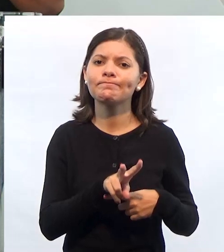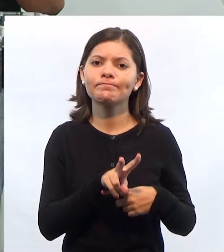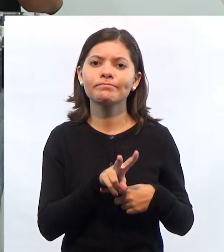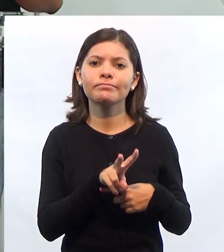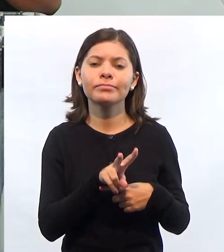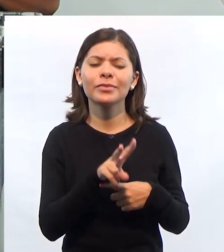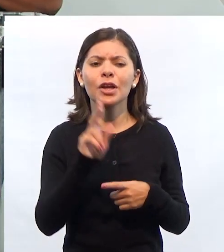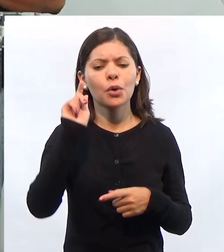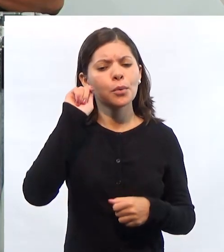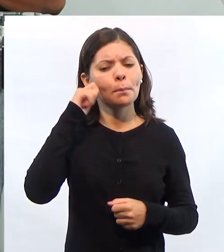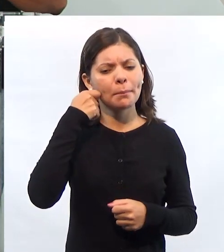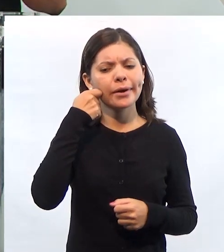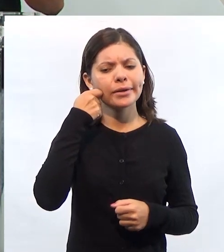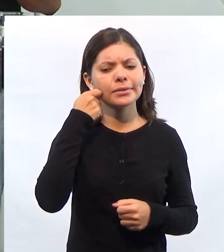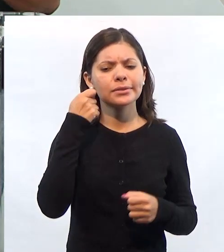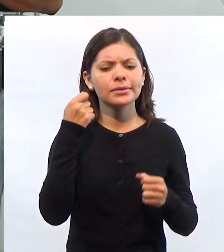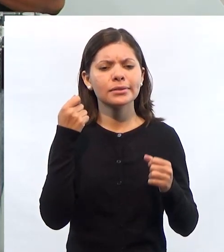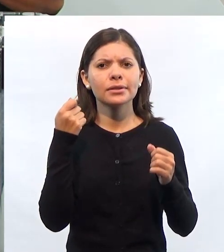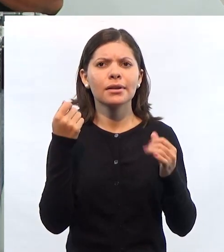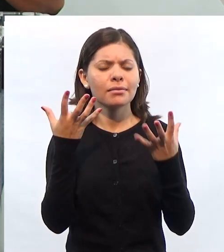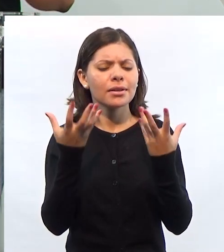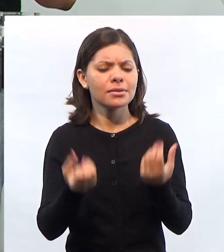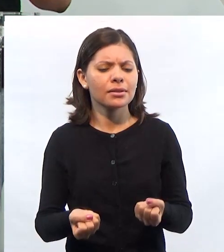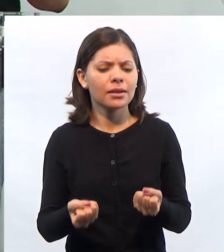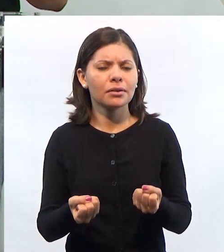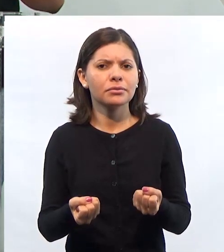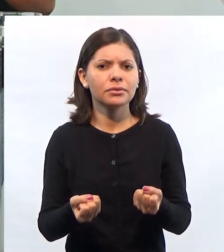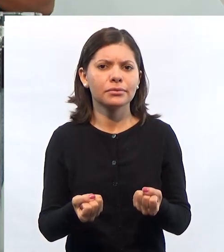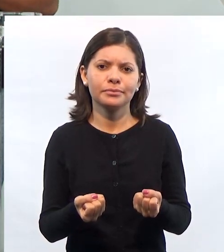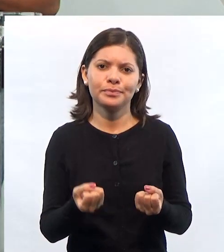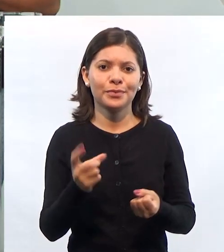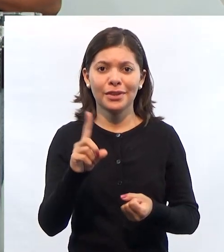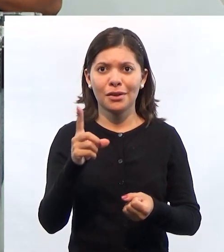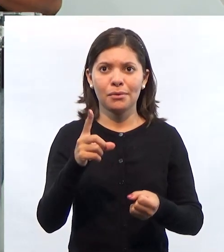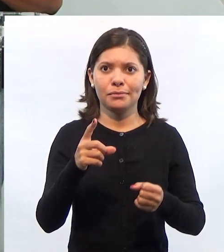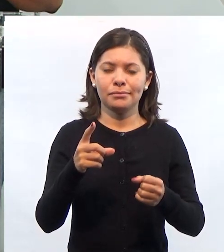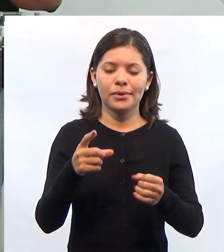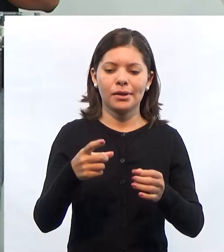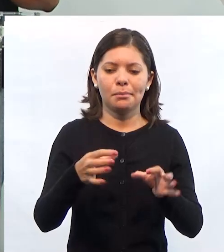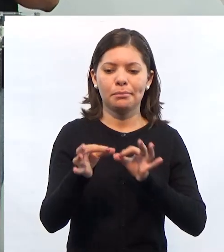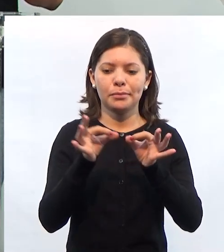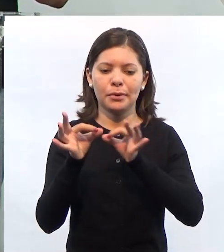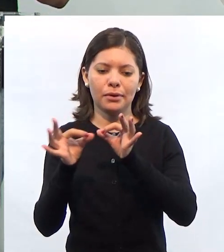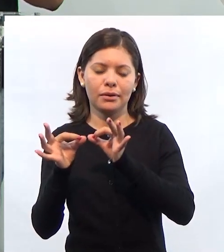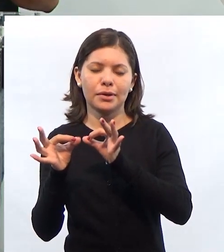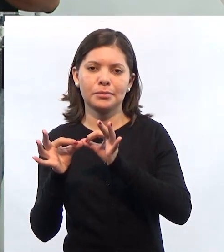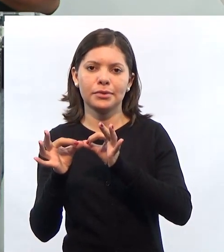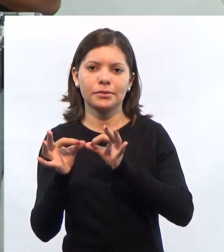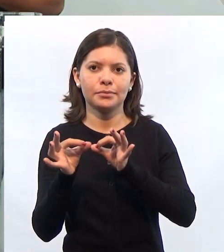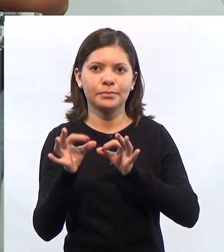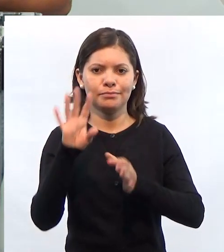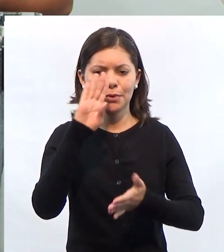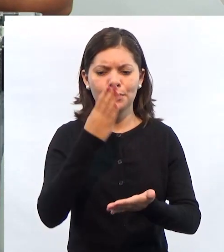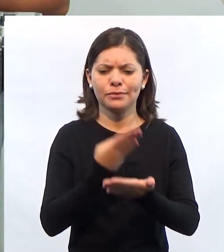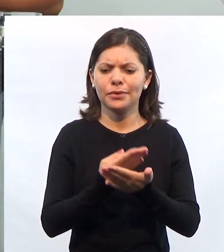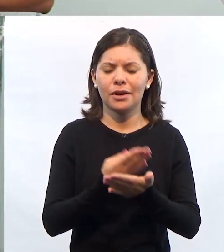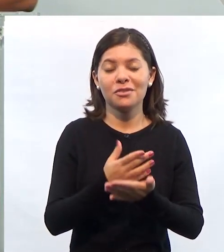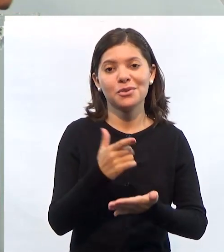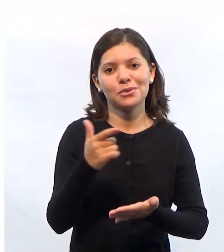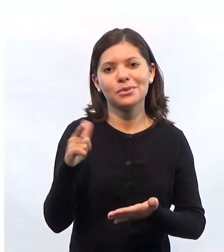os pães estão Dessa forma não tá aceitável e tal mas ele é um programa isso então não é um controle confiável